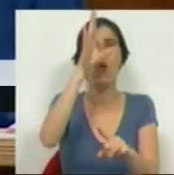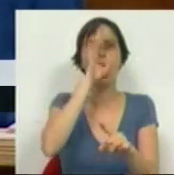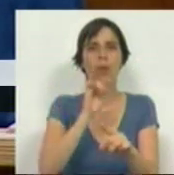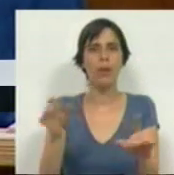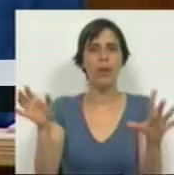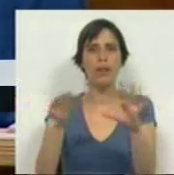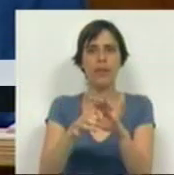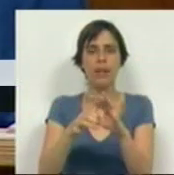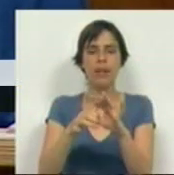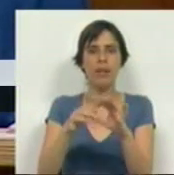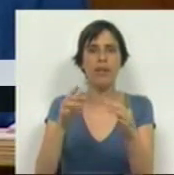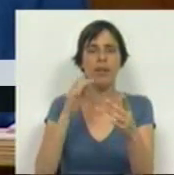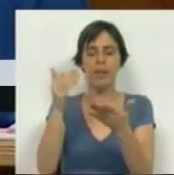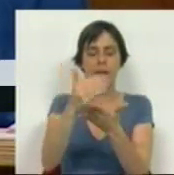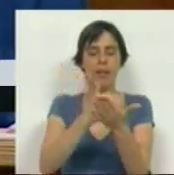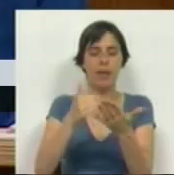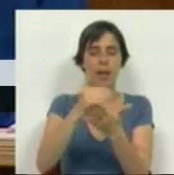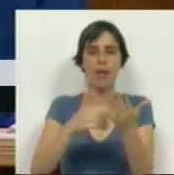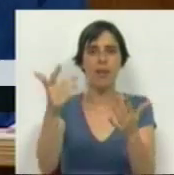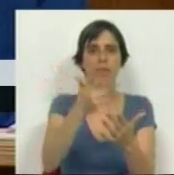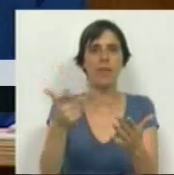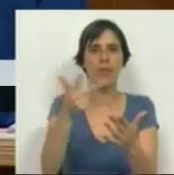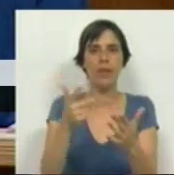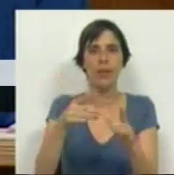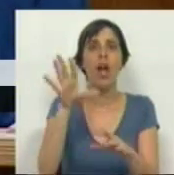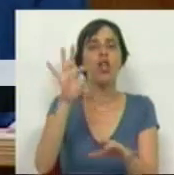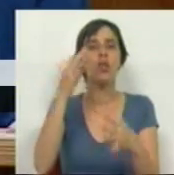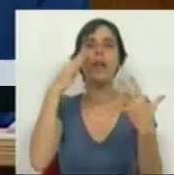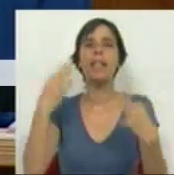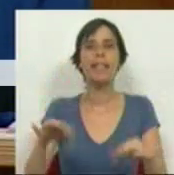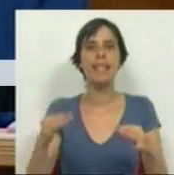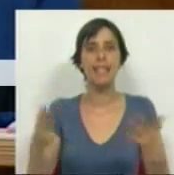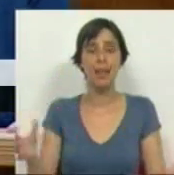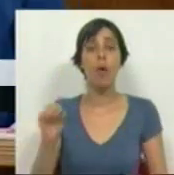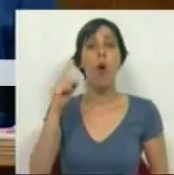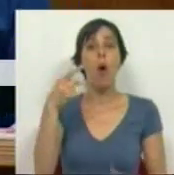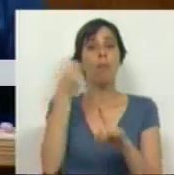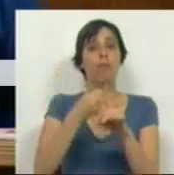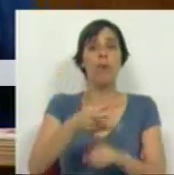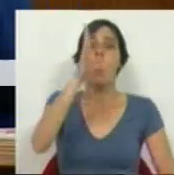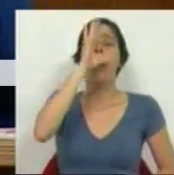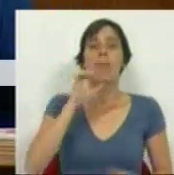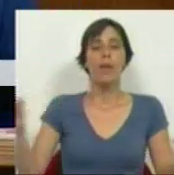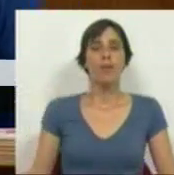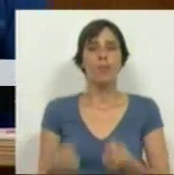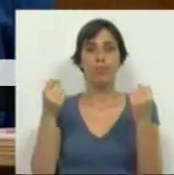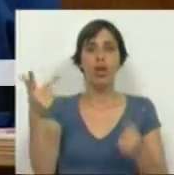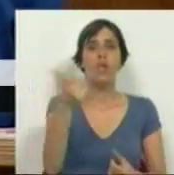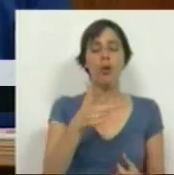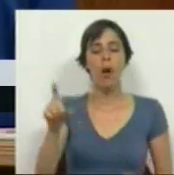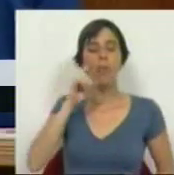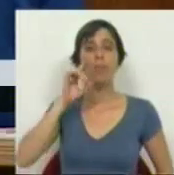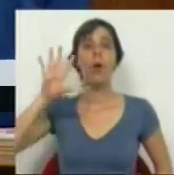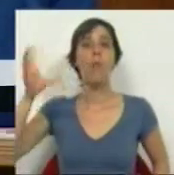que implodiu. A receita da troika falhou. A escolha é simples. Ou lutamos por um governo que rejeita a troika e proteja